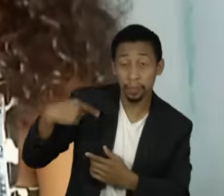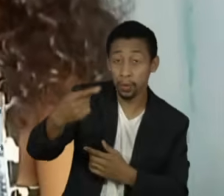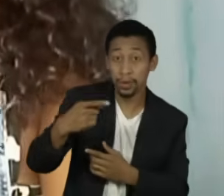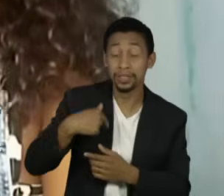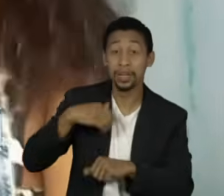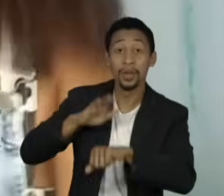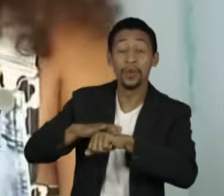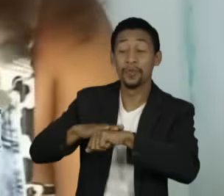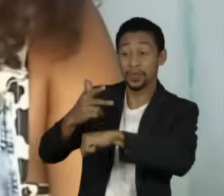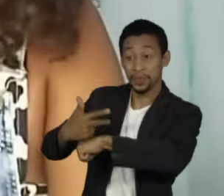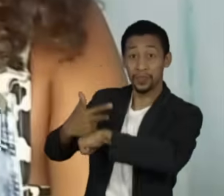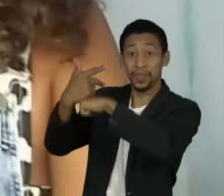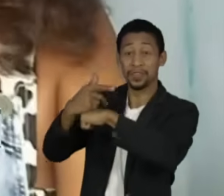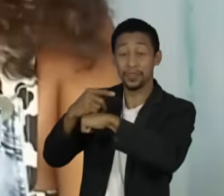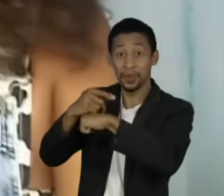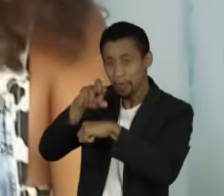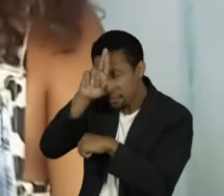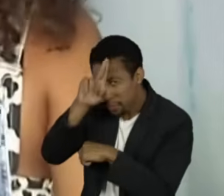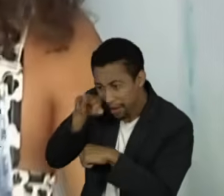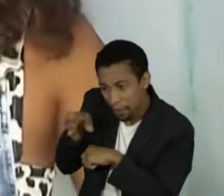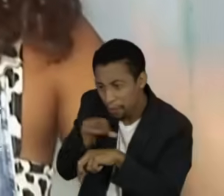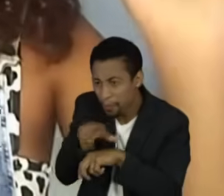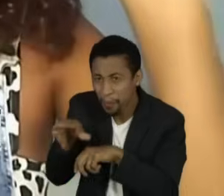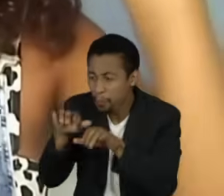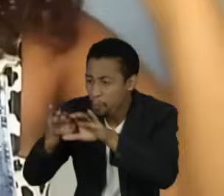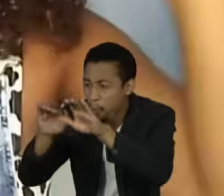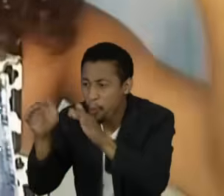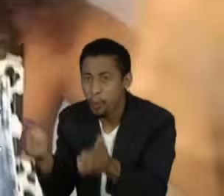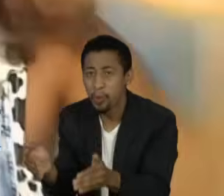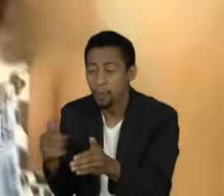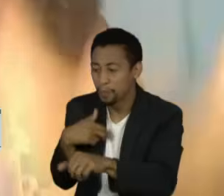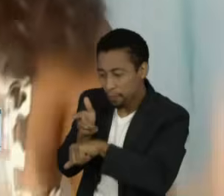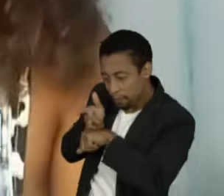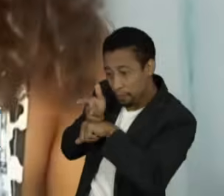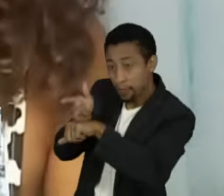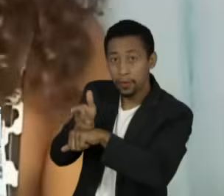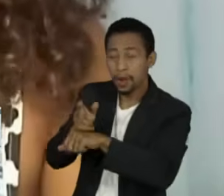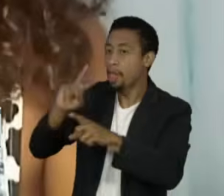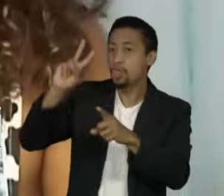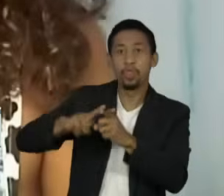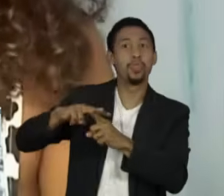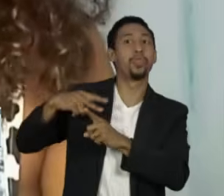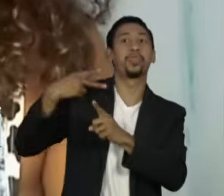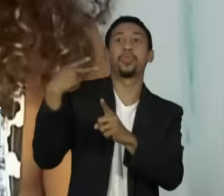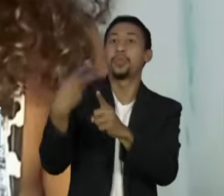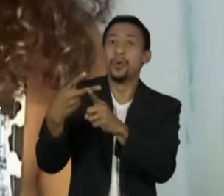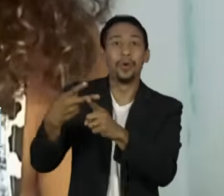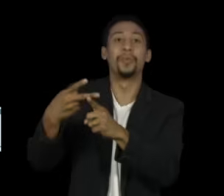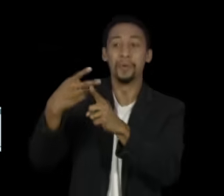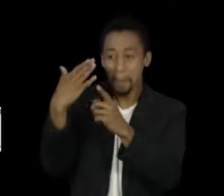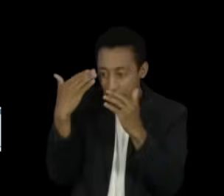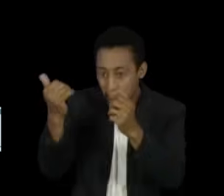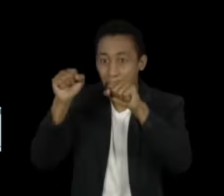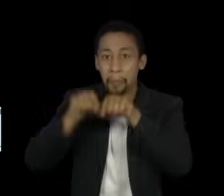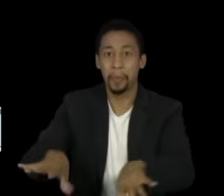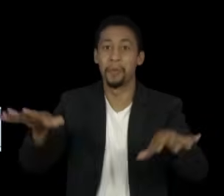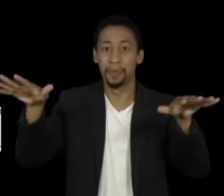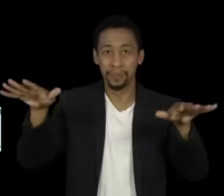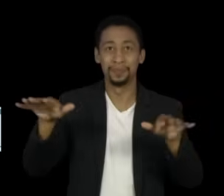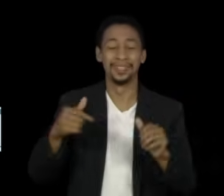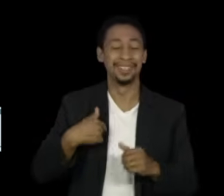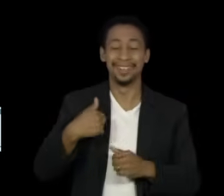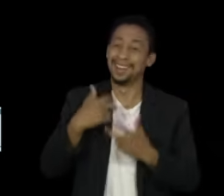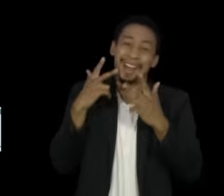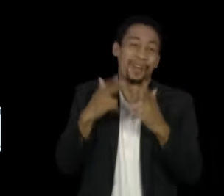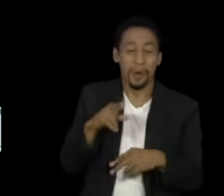formigueiro. E, para minha surpresa, ele repercutiu o dobro do que o Plantando Paz. Eu sou igualzinho a